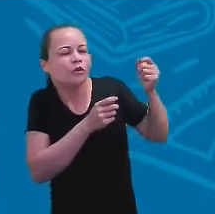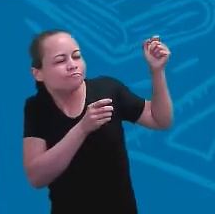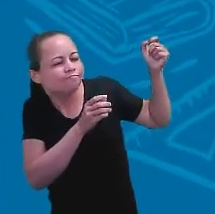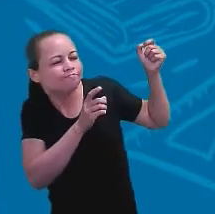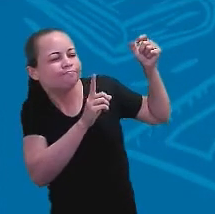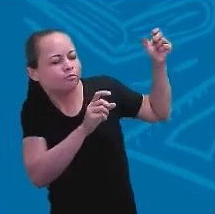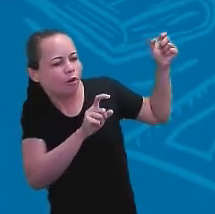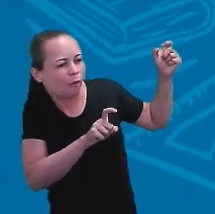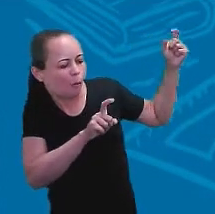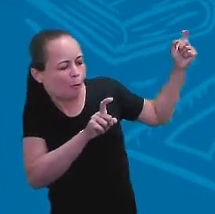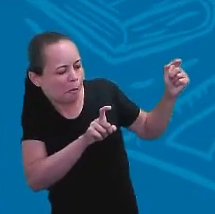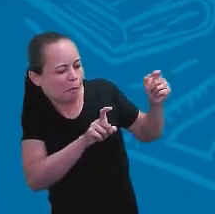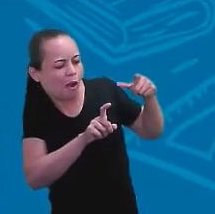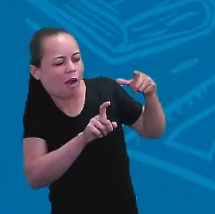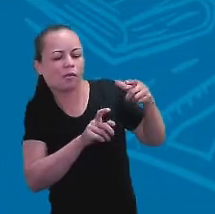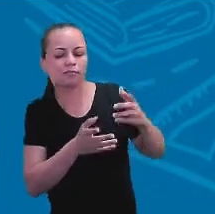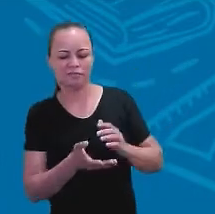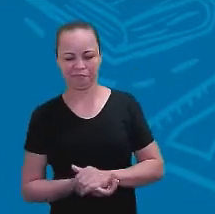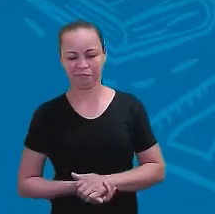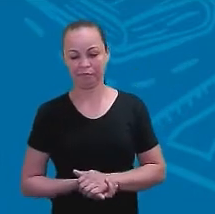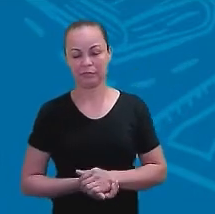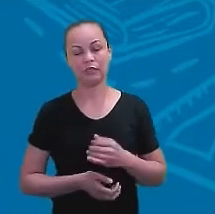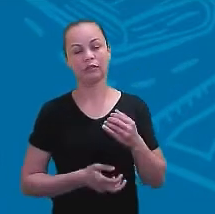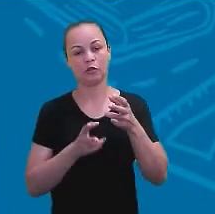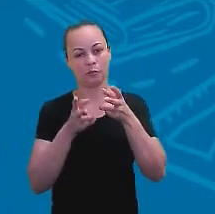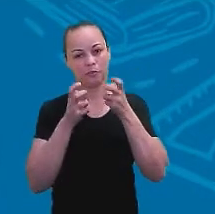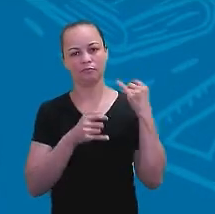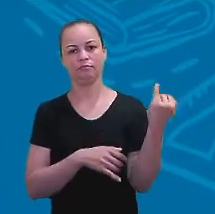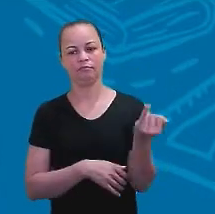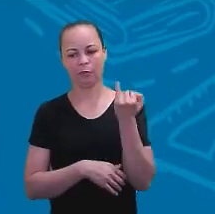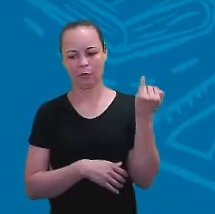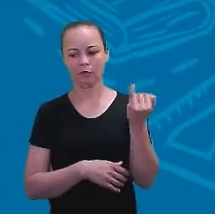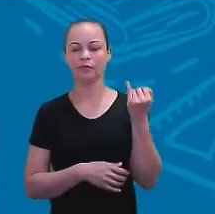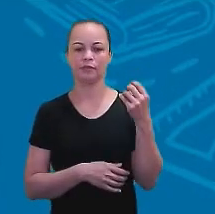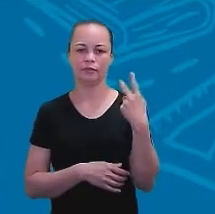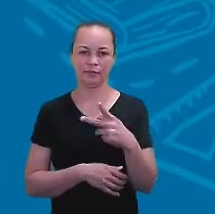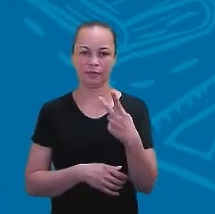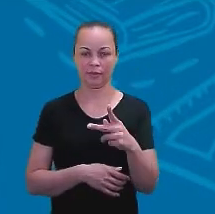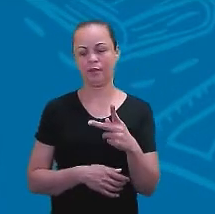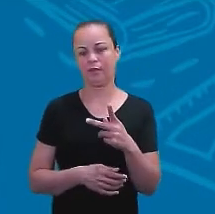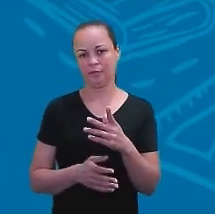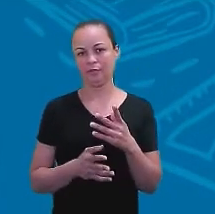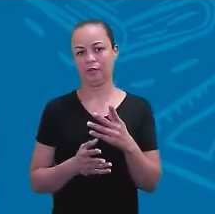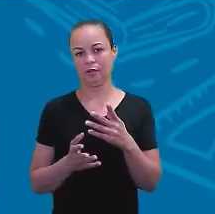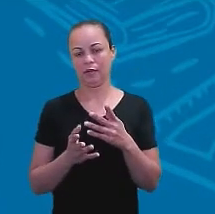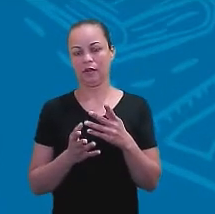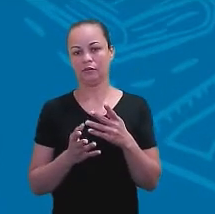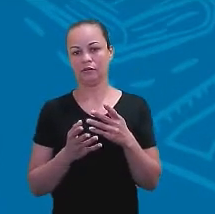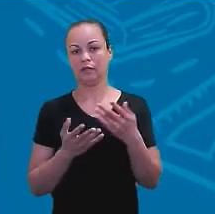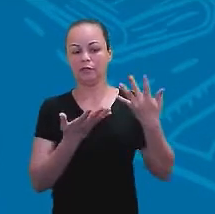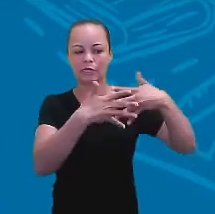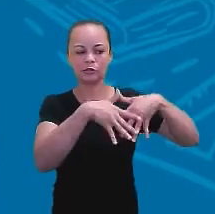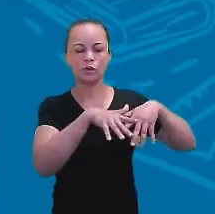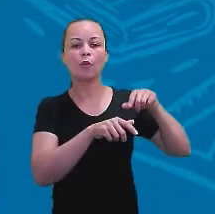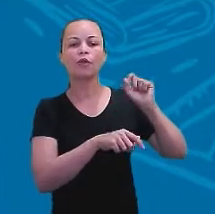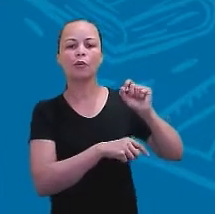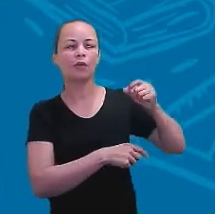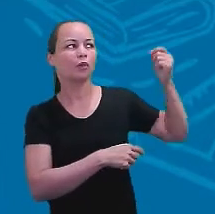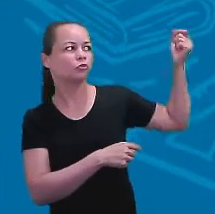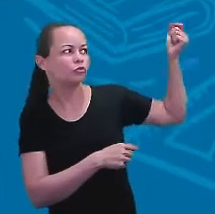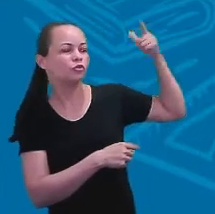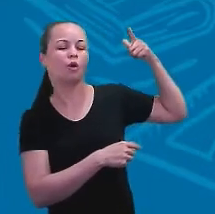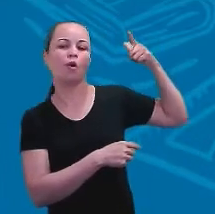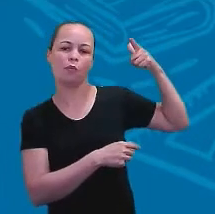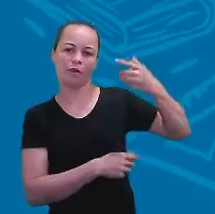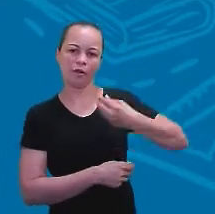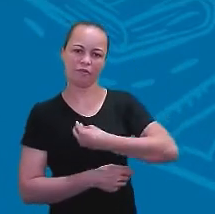aquecer. Portanto, a gente observa aí a importância dessa iluminação natural do sol, né, para a vida dos animais.